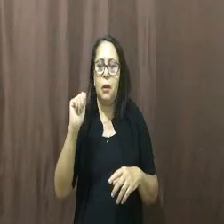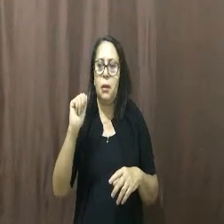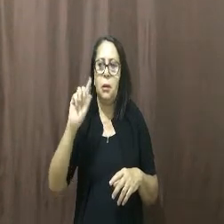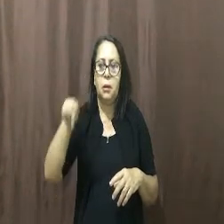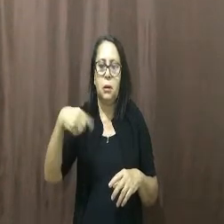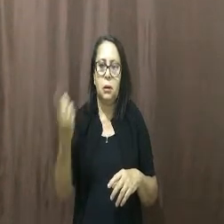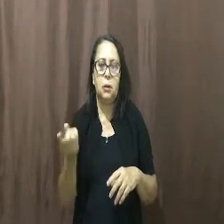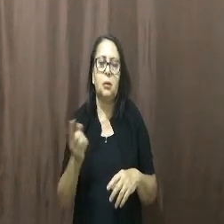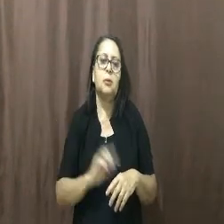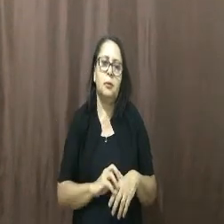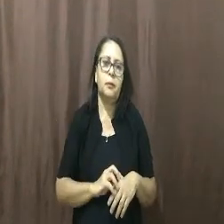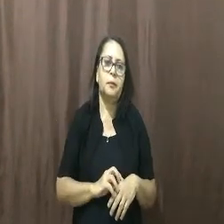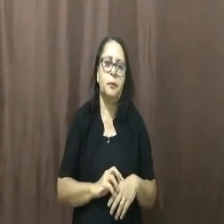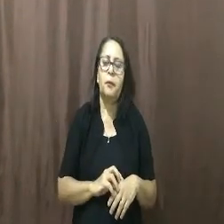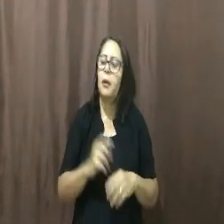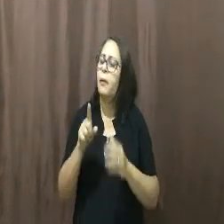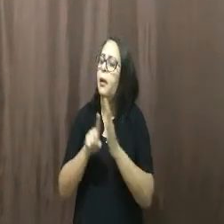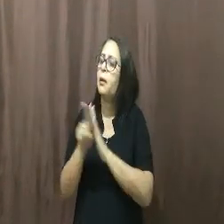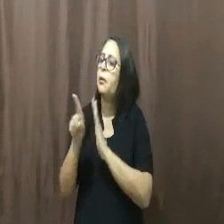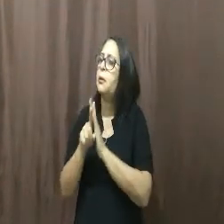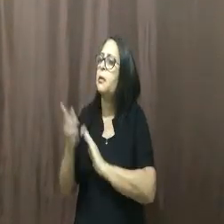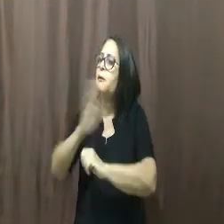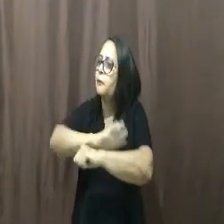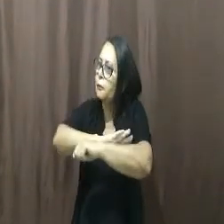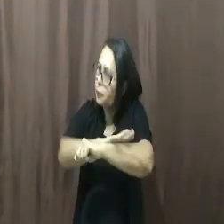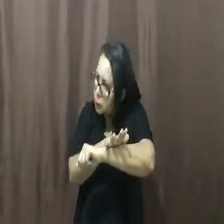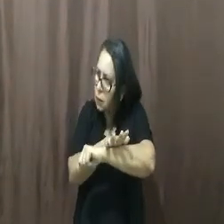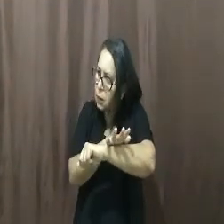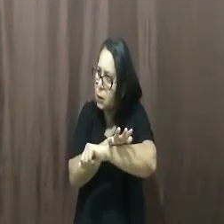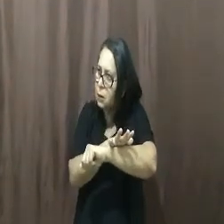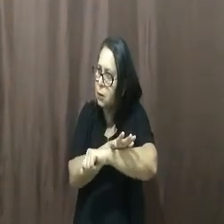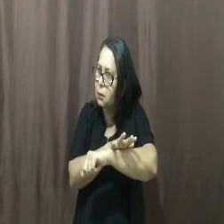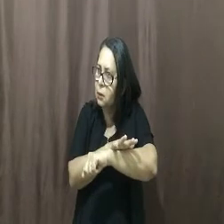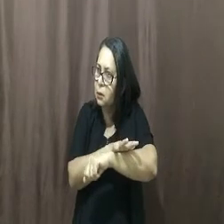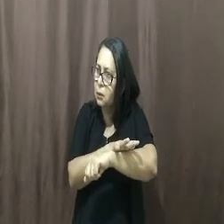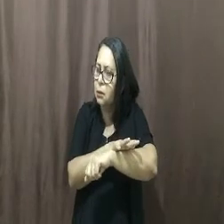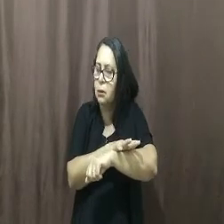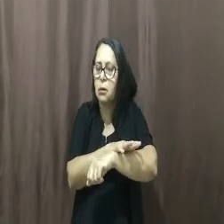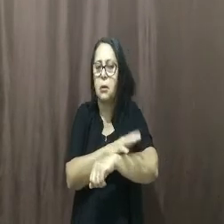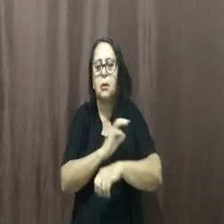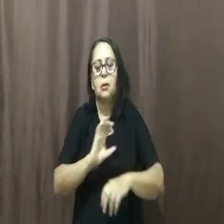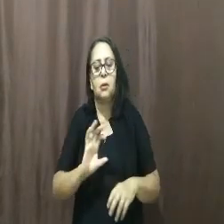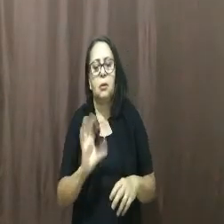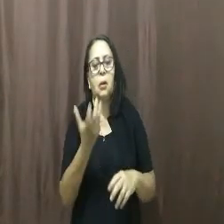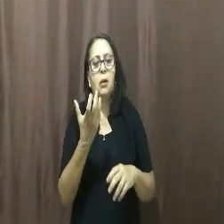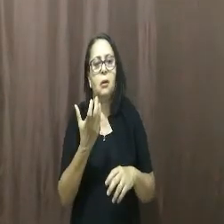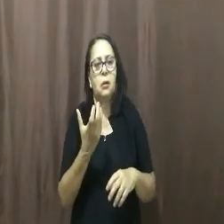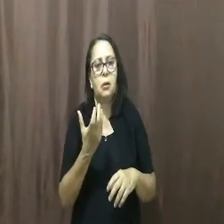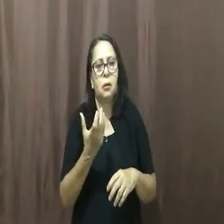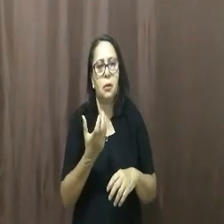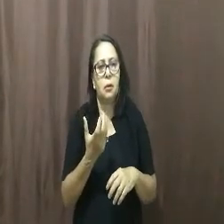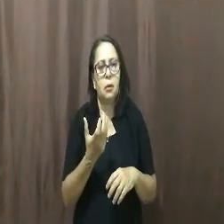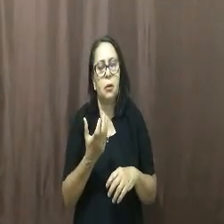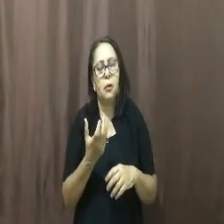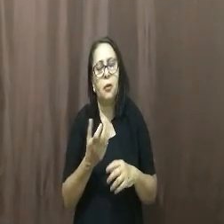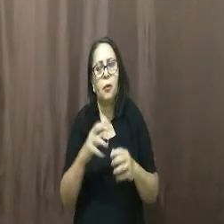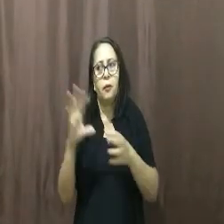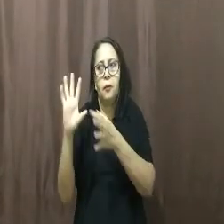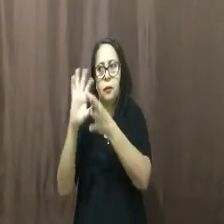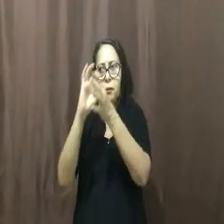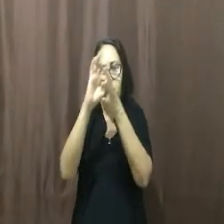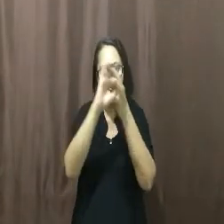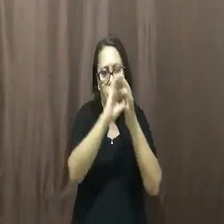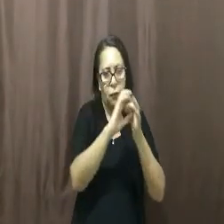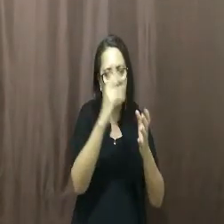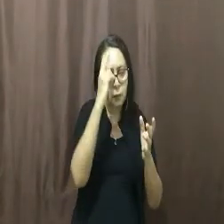eu quero perguntar sobre o racismo especificamente, né, sobre esse racismo, ele